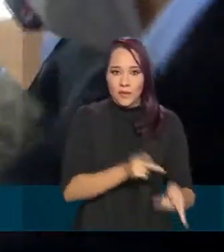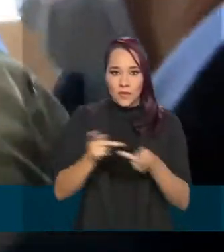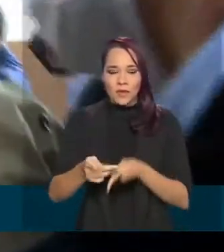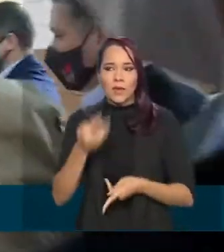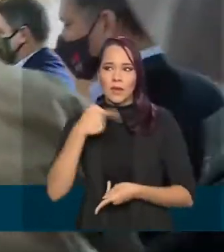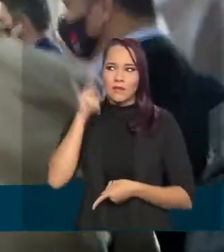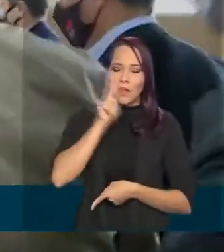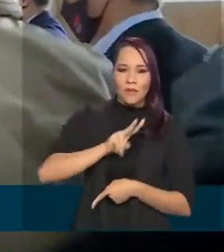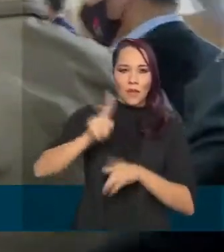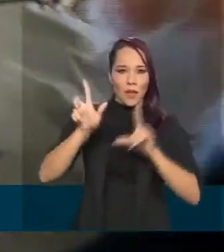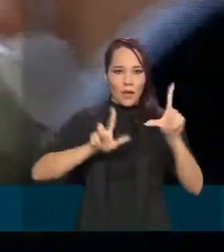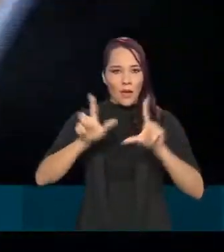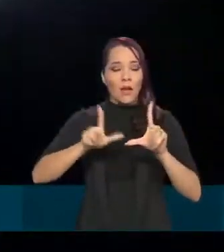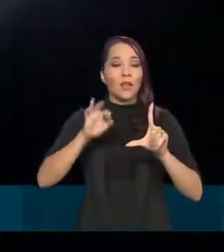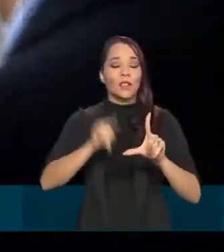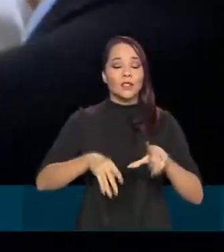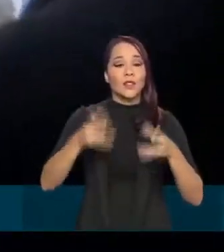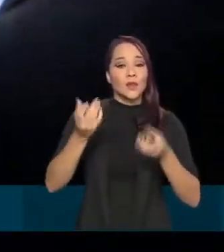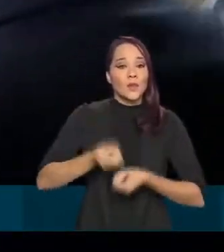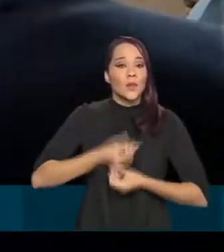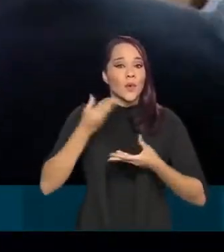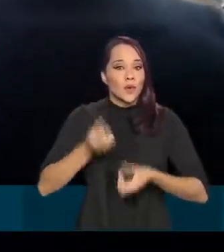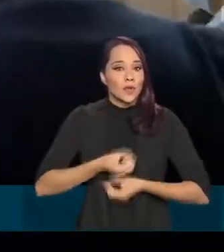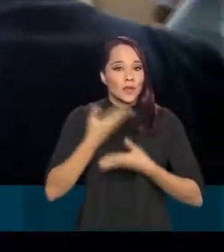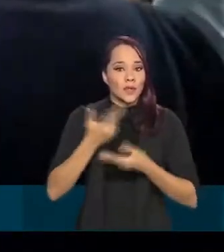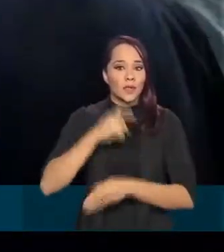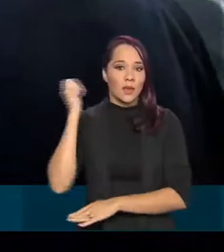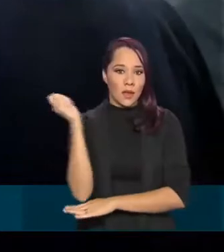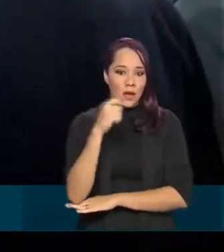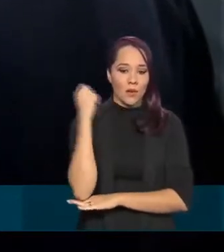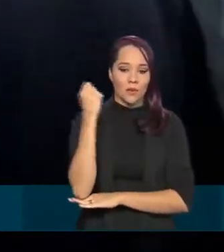assistir a uma apresentação de poesia gaúcha.